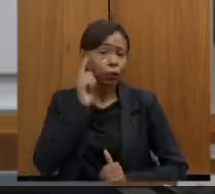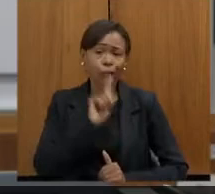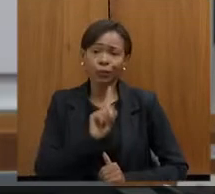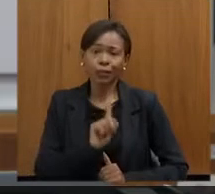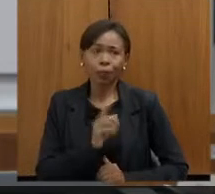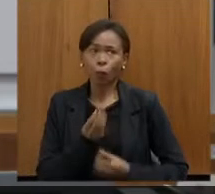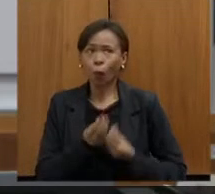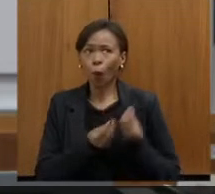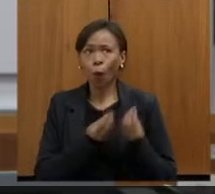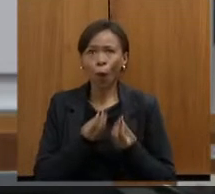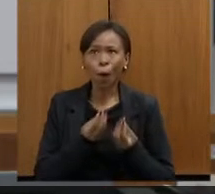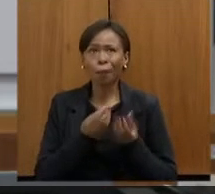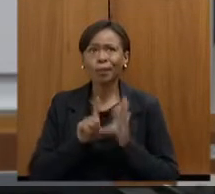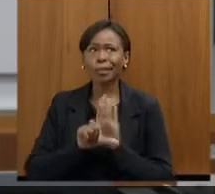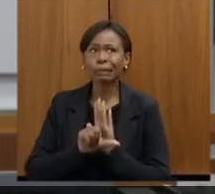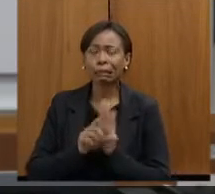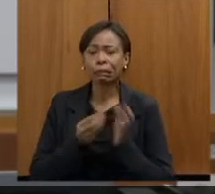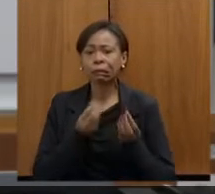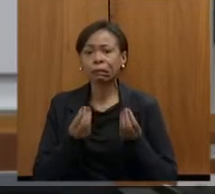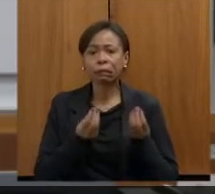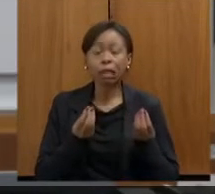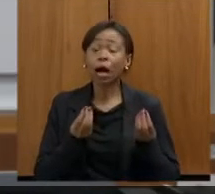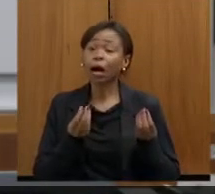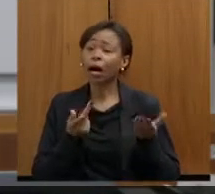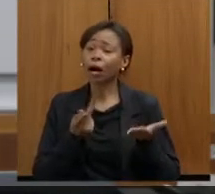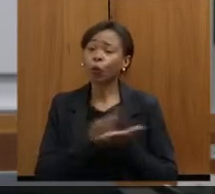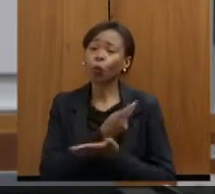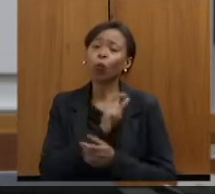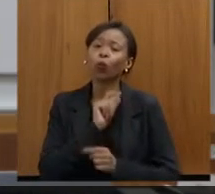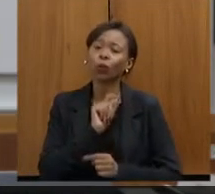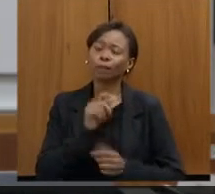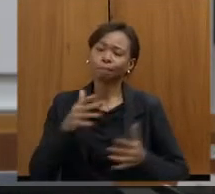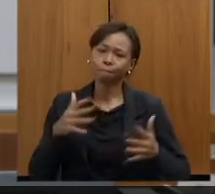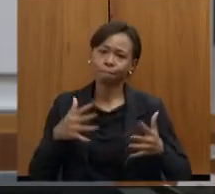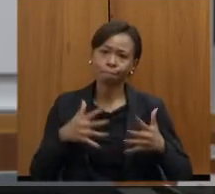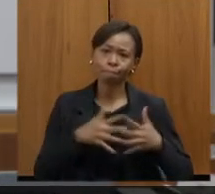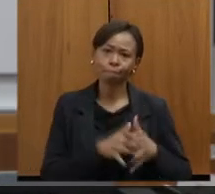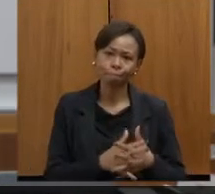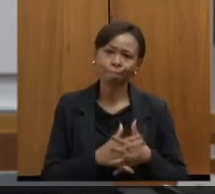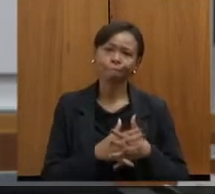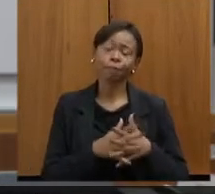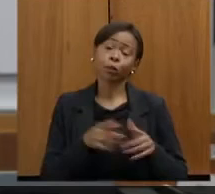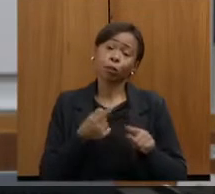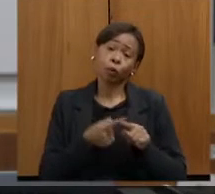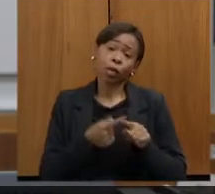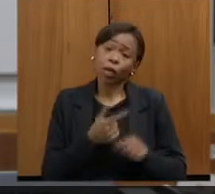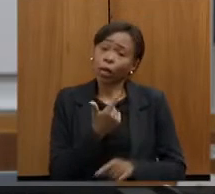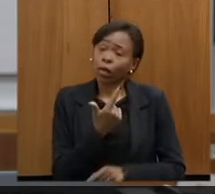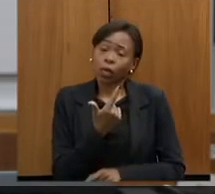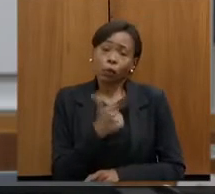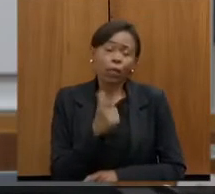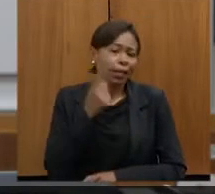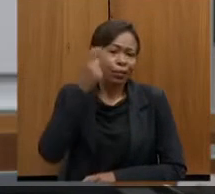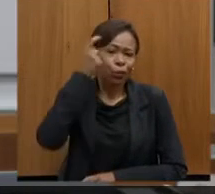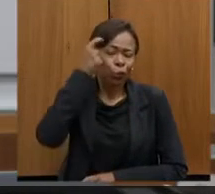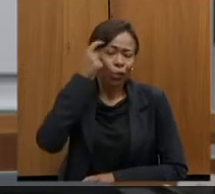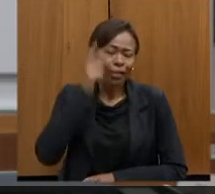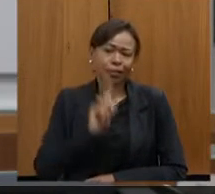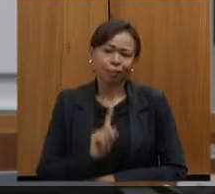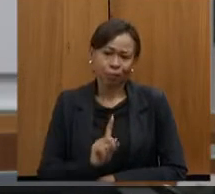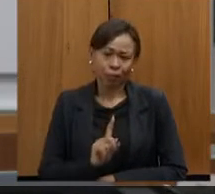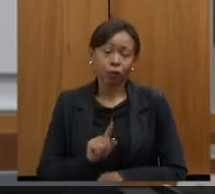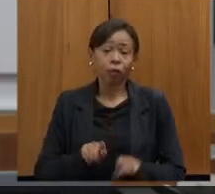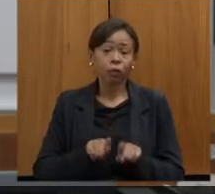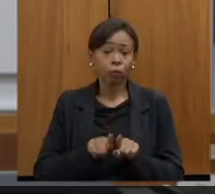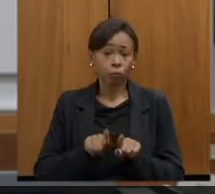acabam travando o processo de alguma forma por causa dessa falta de conhecimento. E também a questão